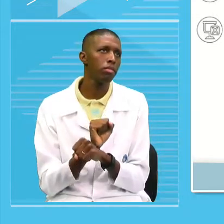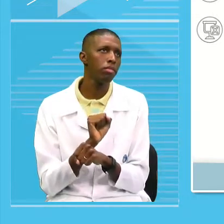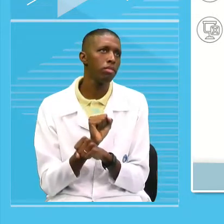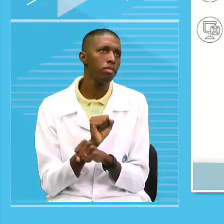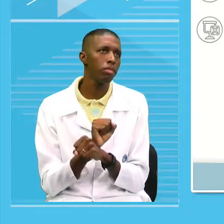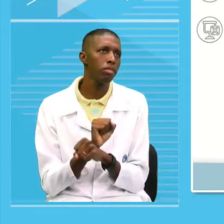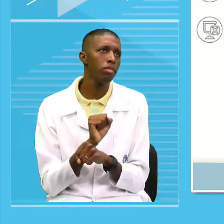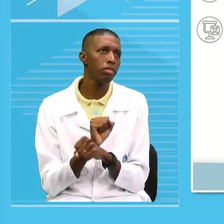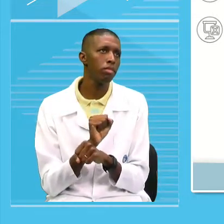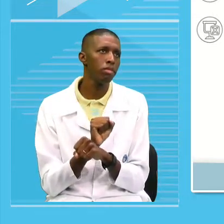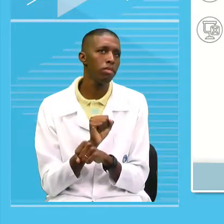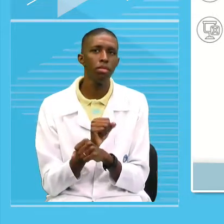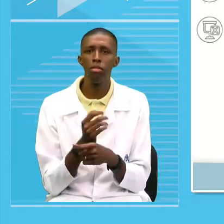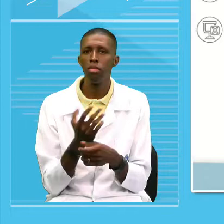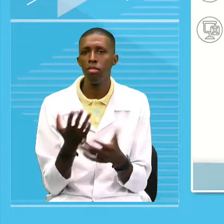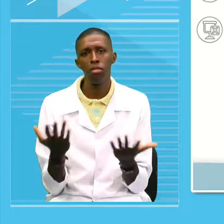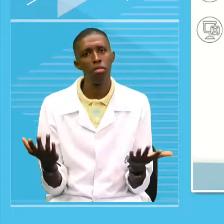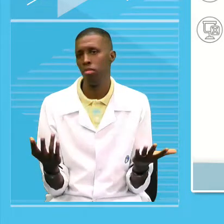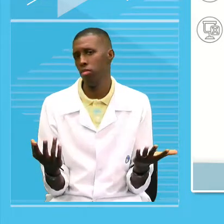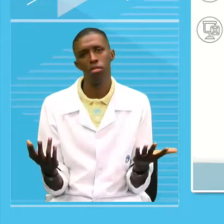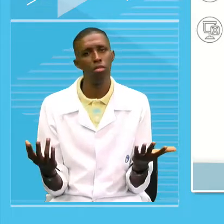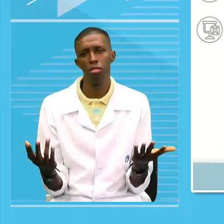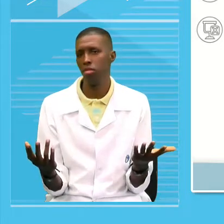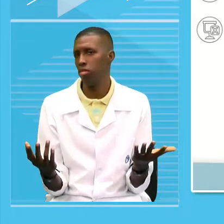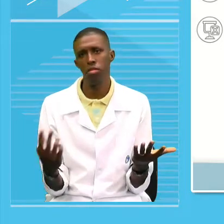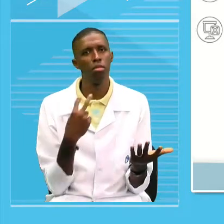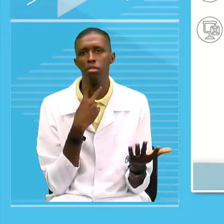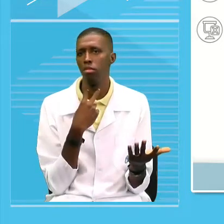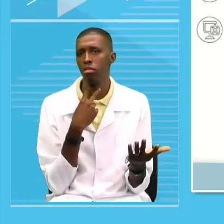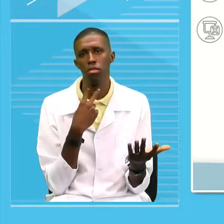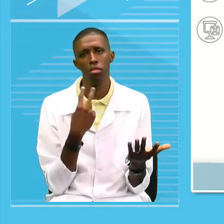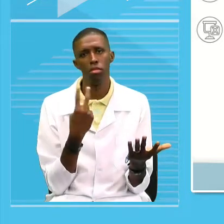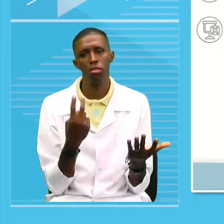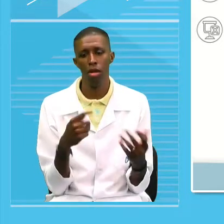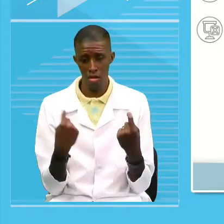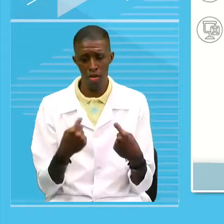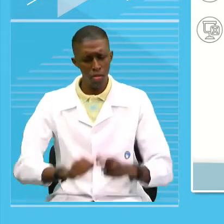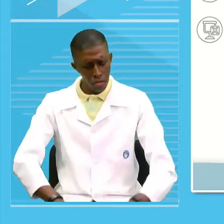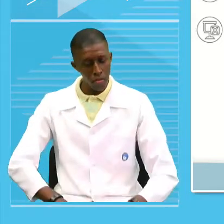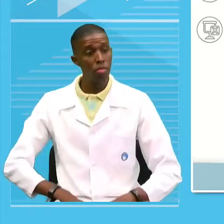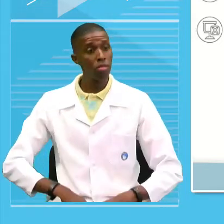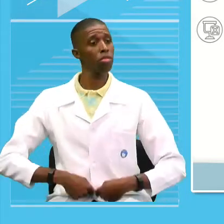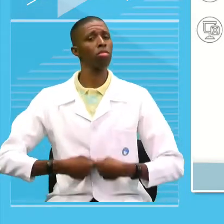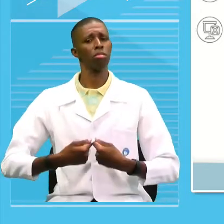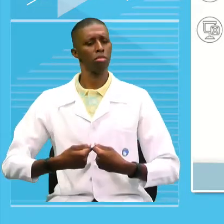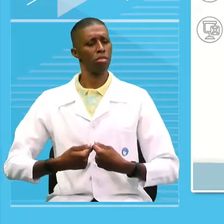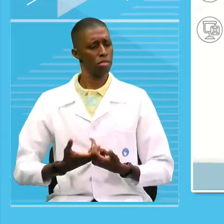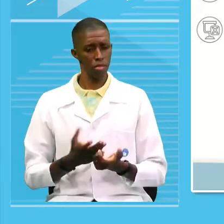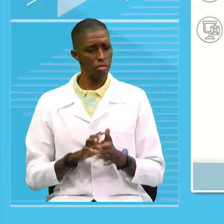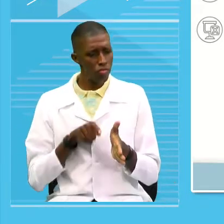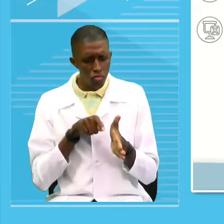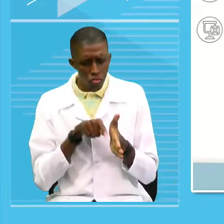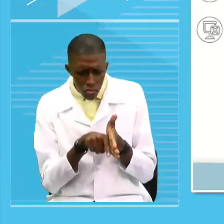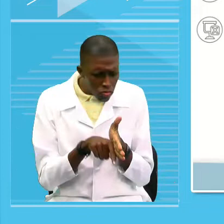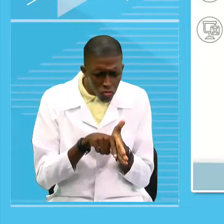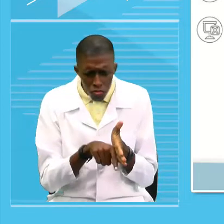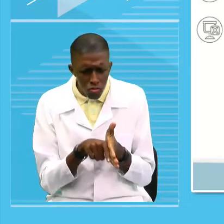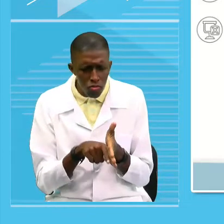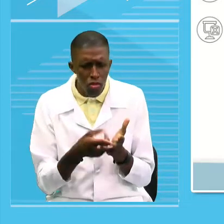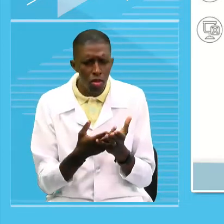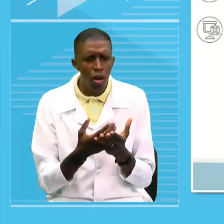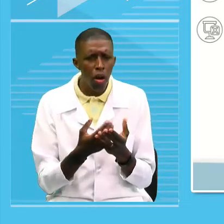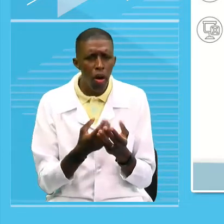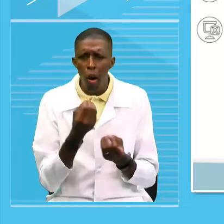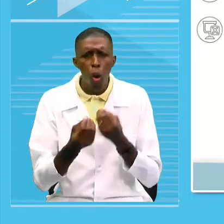entendam e vocês consigam colocar em prática o conhecimento que vocês adquiriram aqui a professora Como